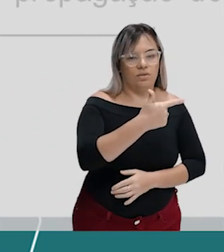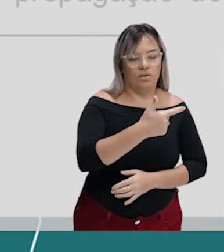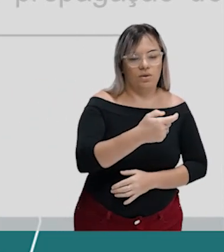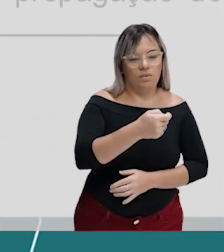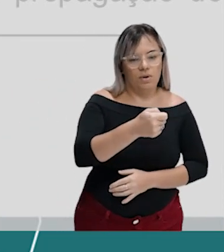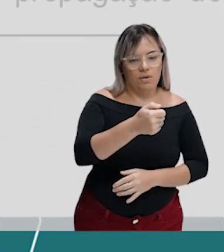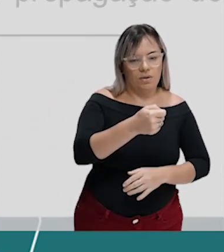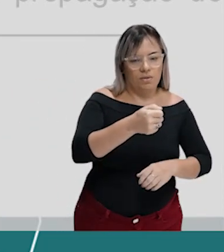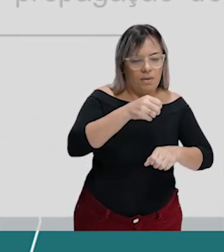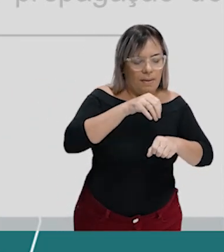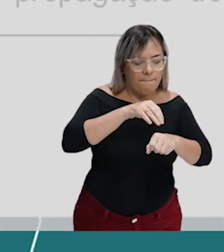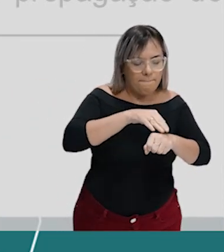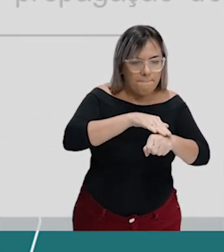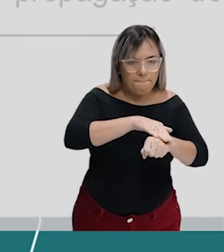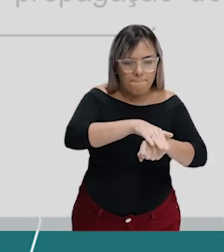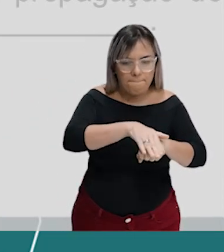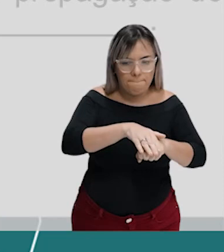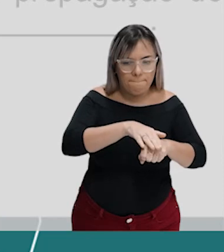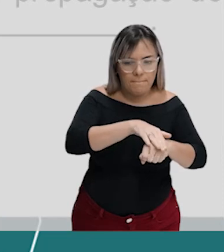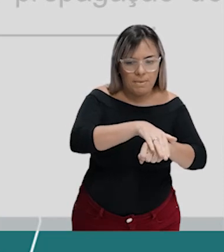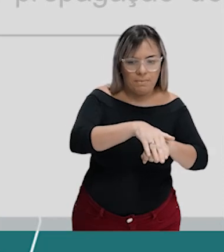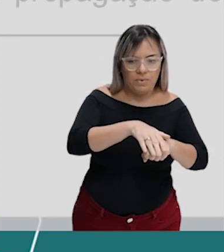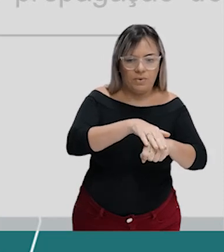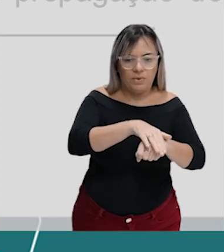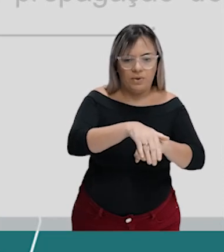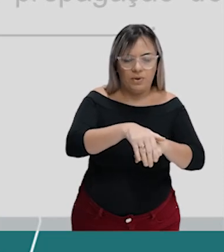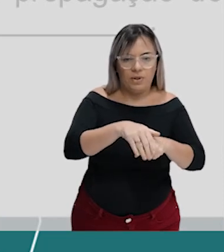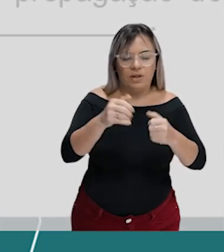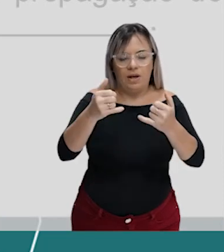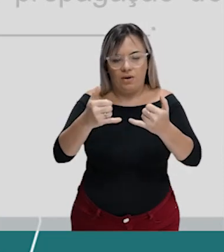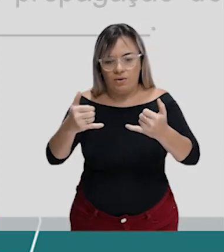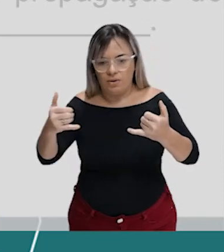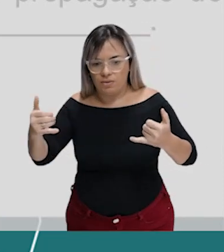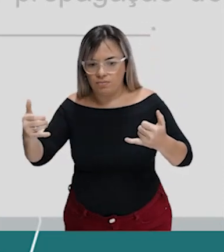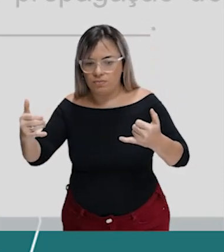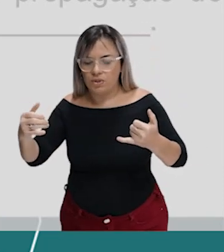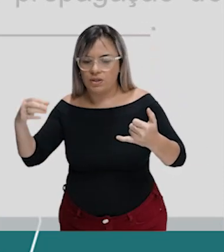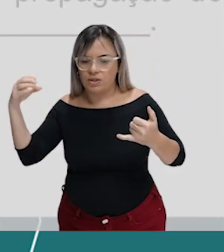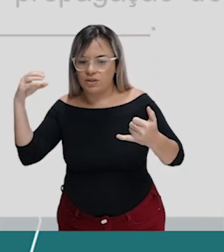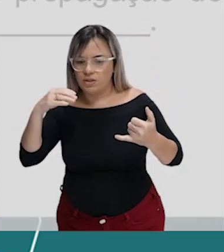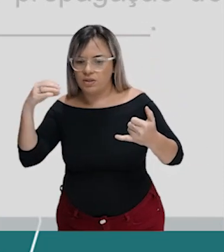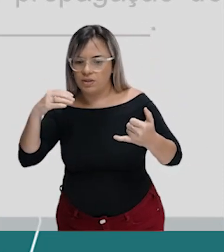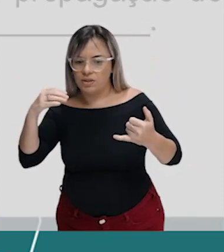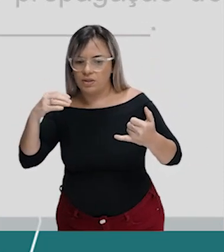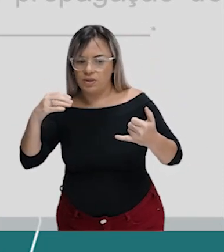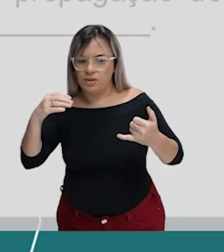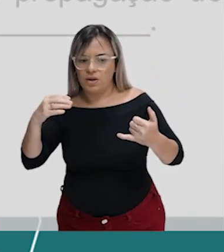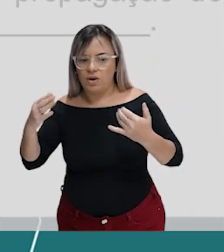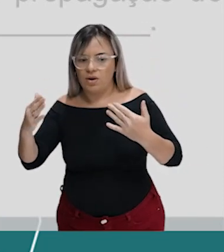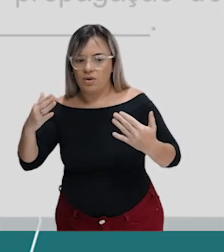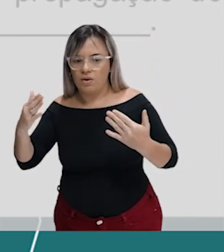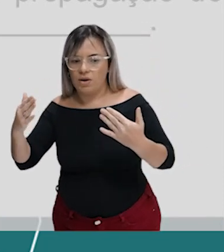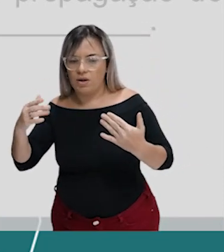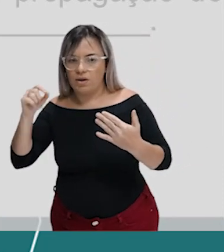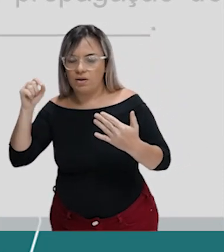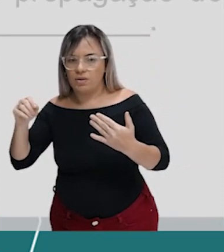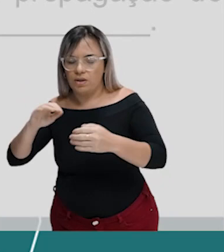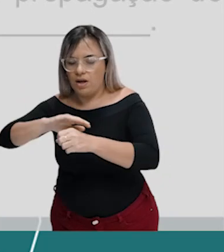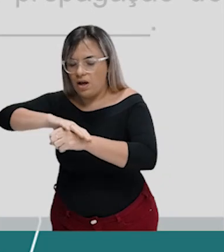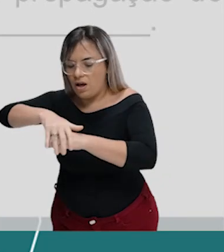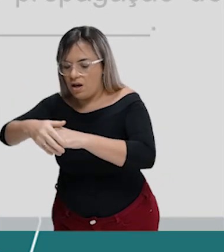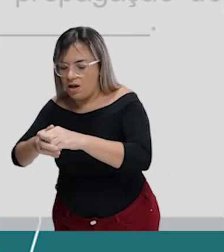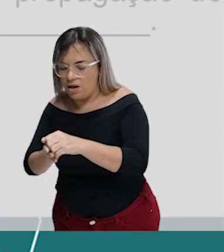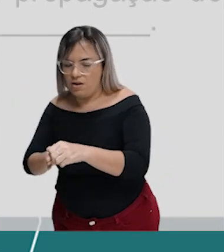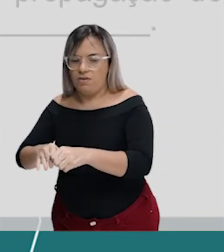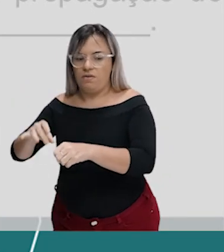espaço, quente do que uma moeda revestida de tinta preta, quando ambas são expostas